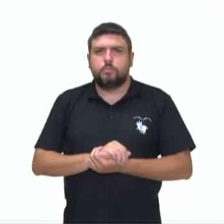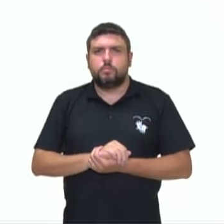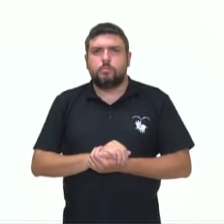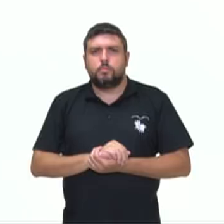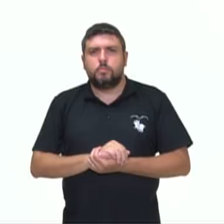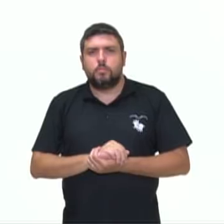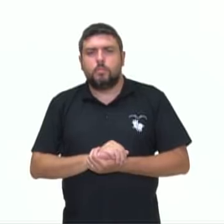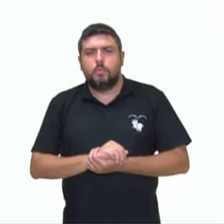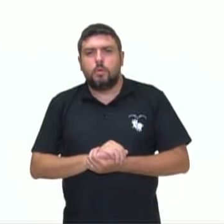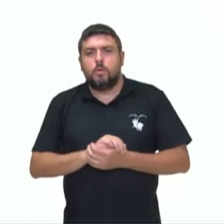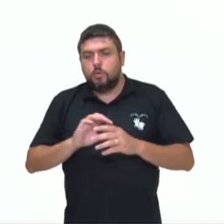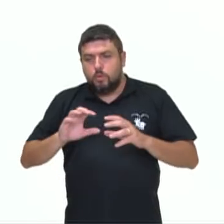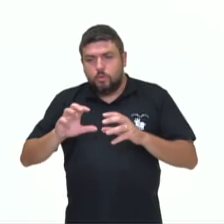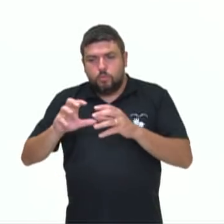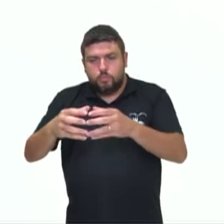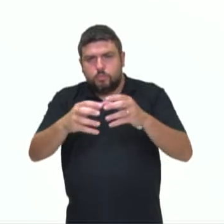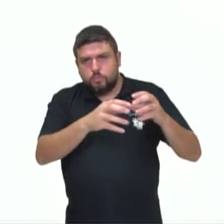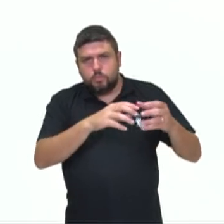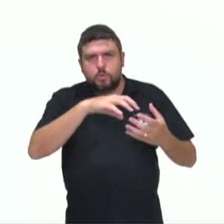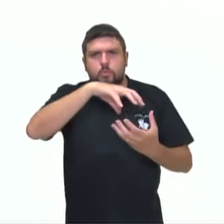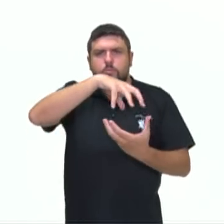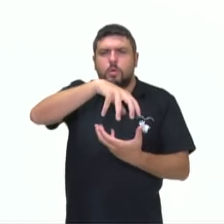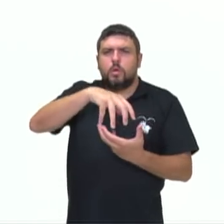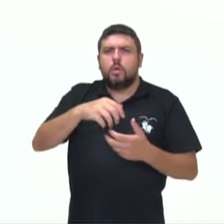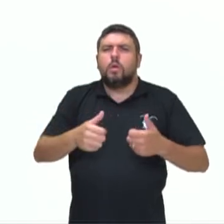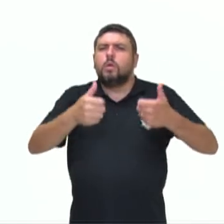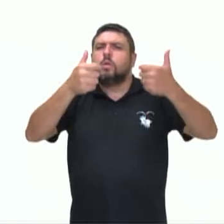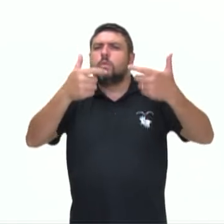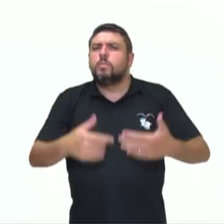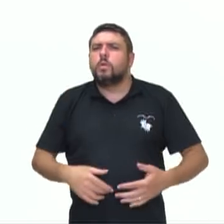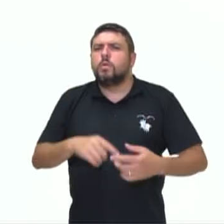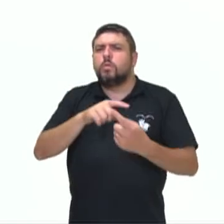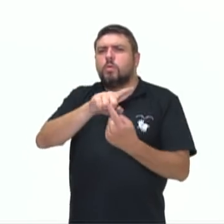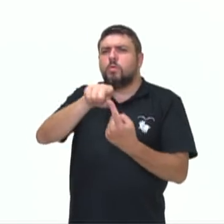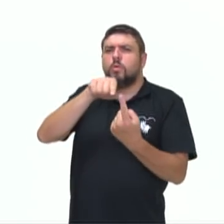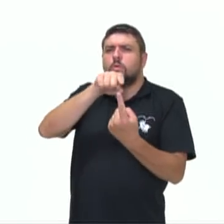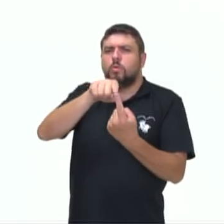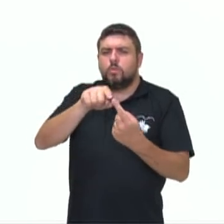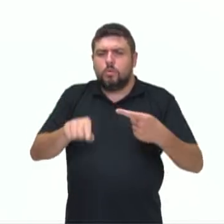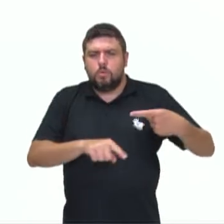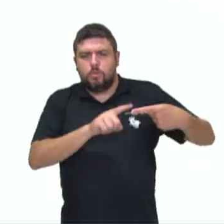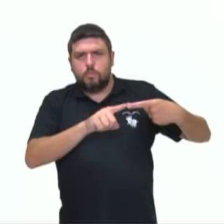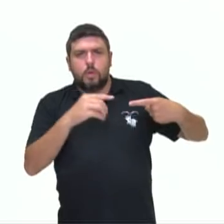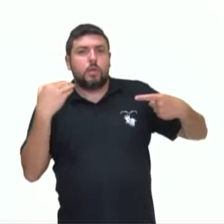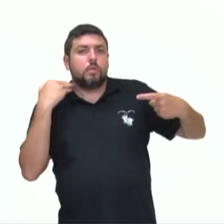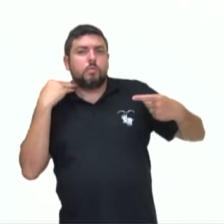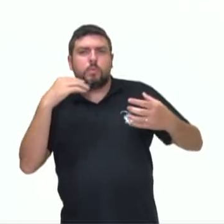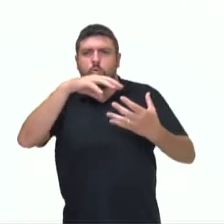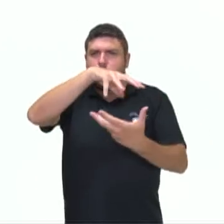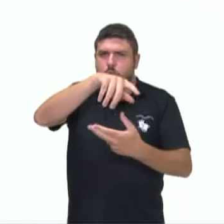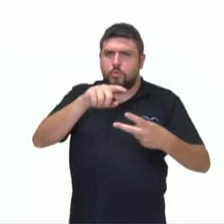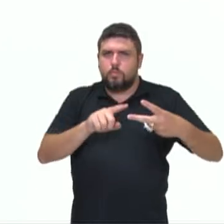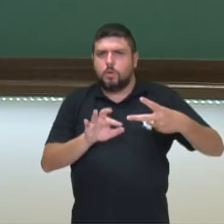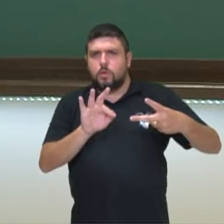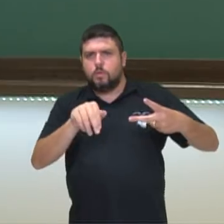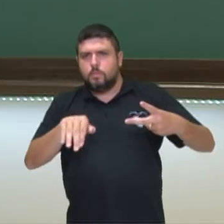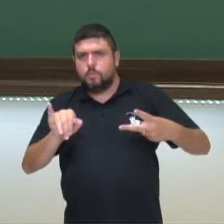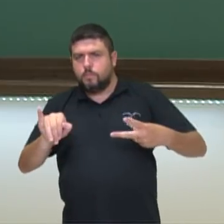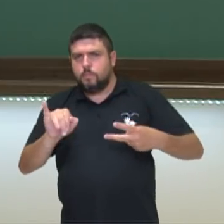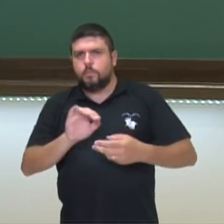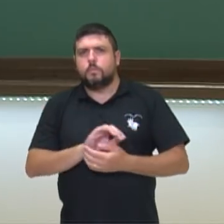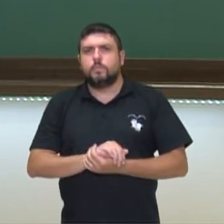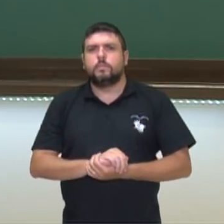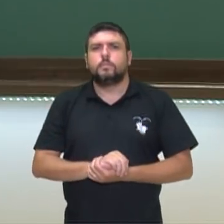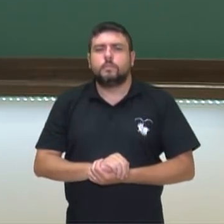as organizações mundiais, descreva os principais objetivos, tanto do Banco Mundial quanto do FMI, tá ok?